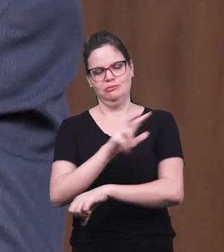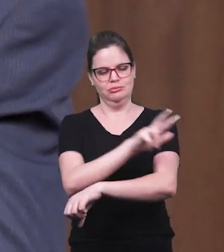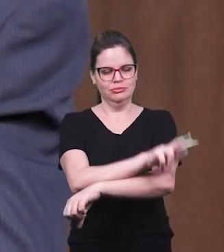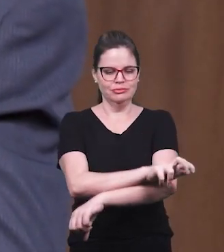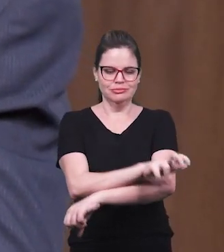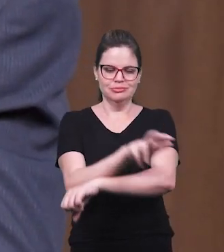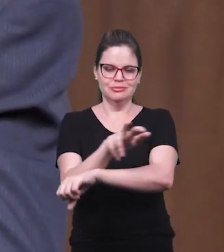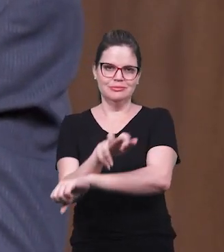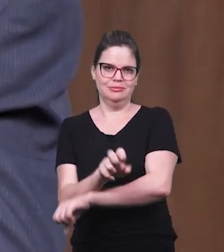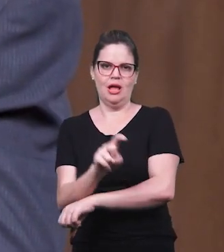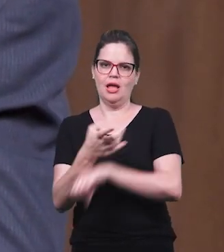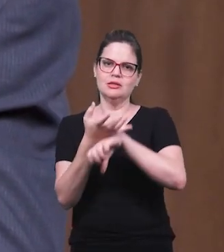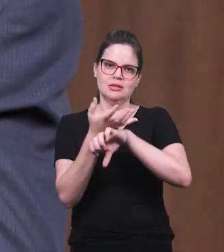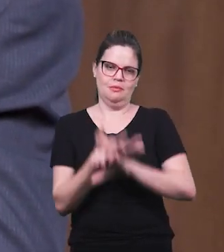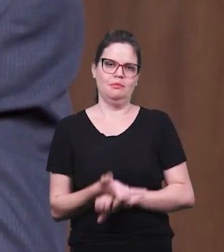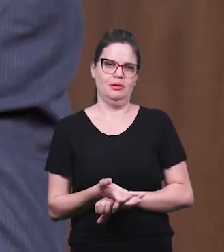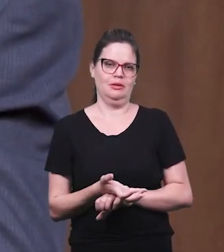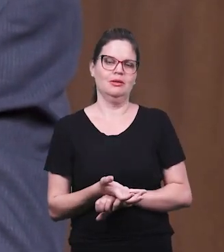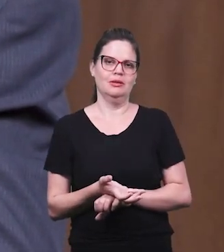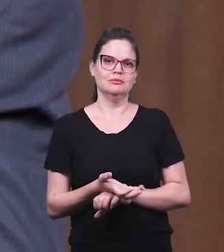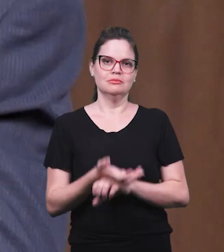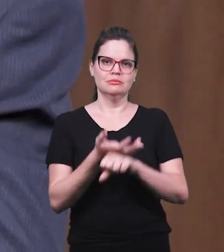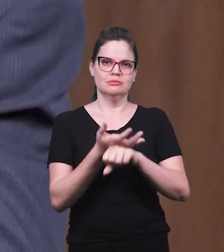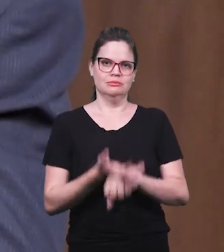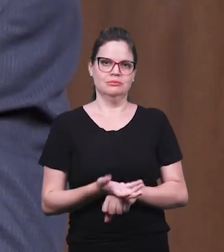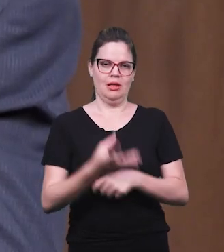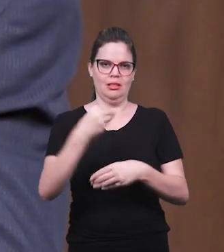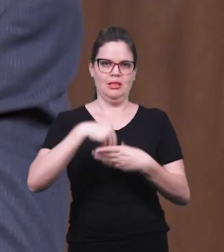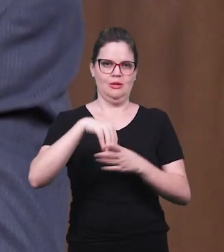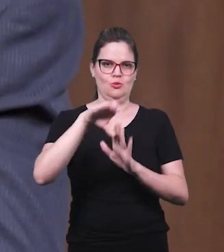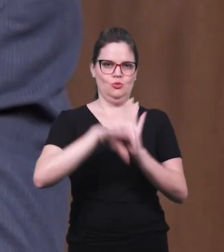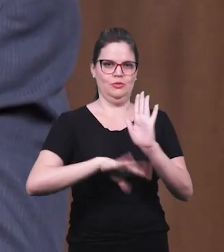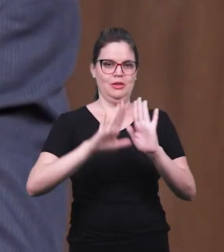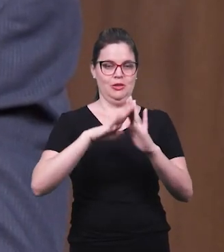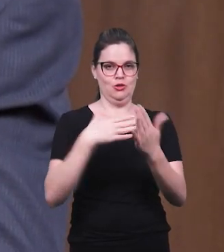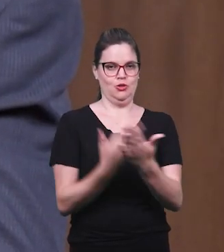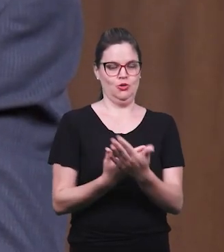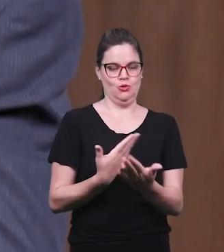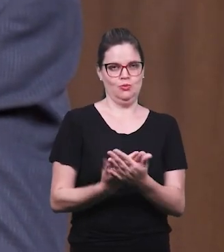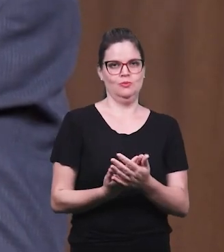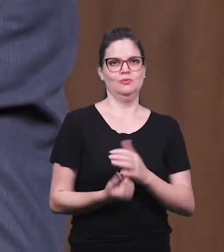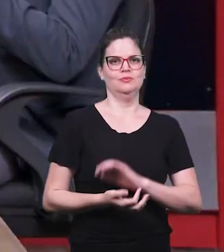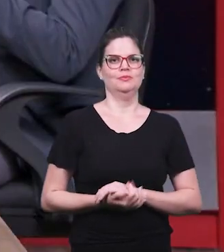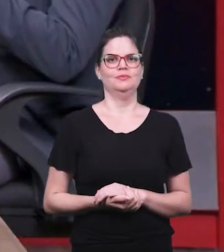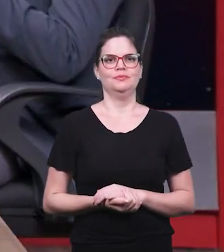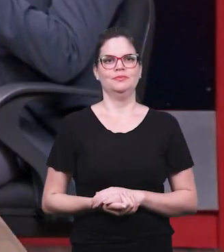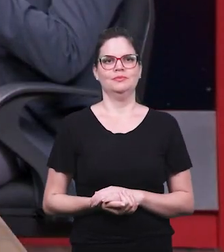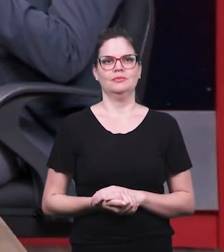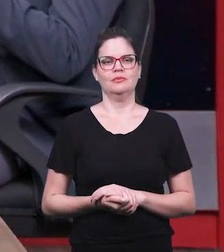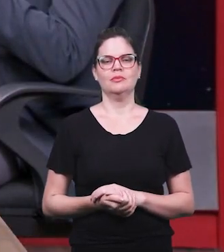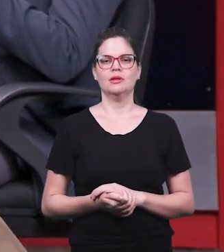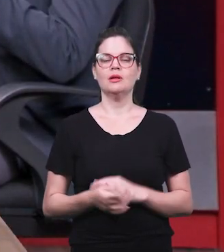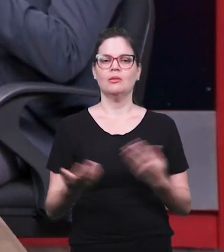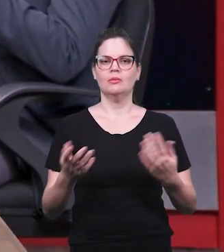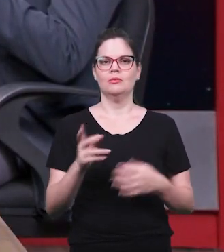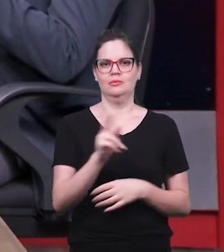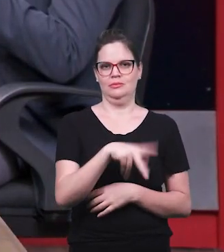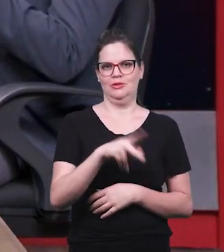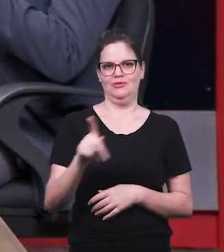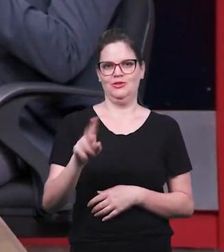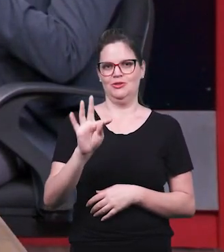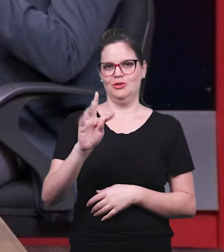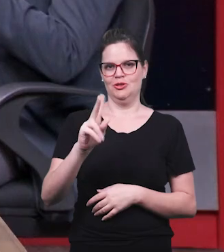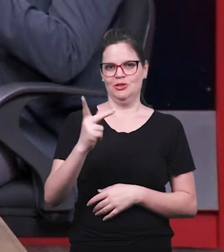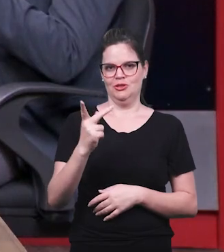uma disciplina, né, dentro do currículo escolar. Então, o próprio professor Tiago mesmo,